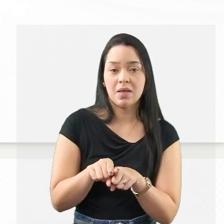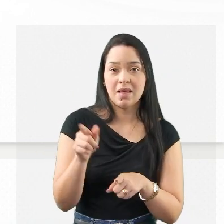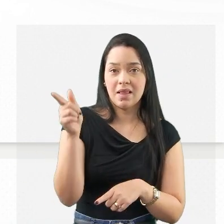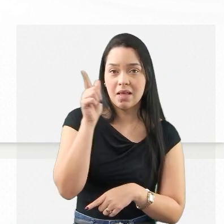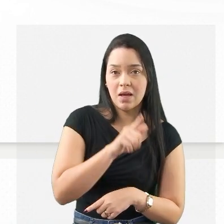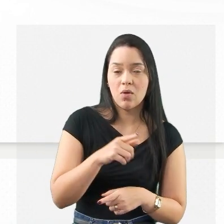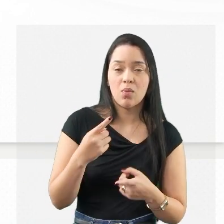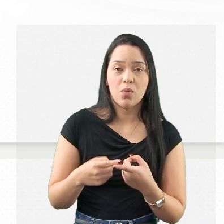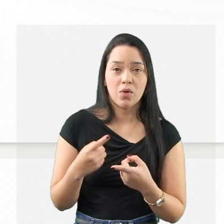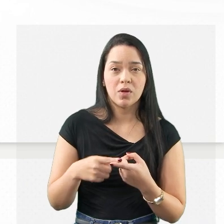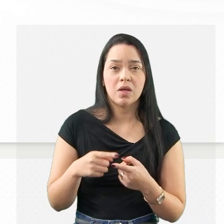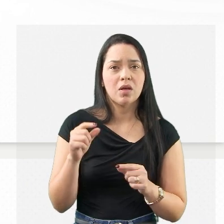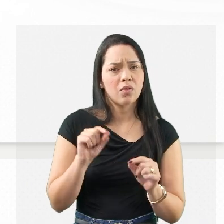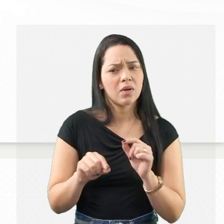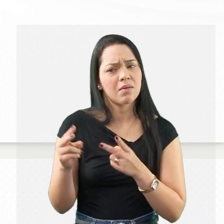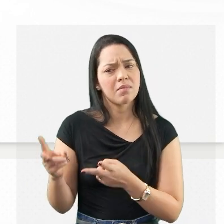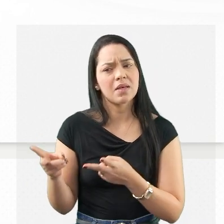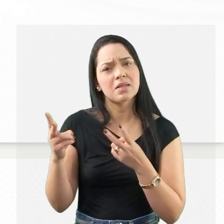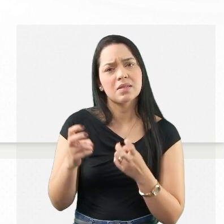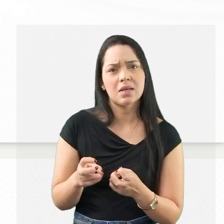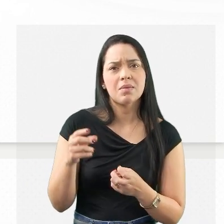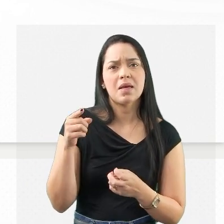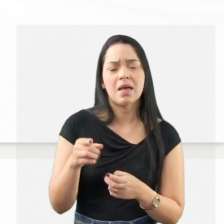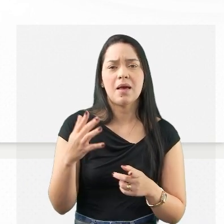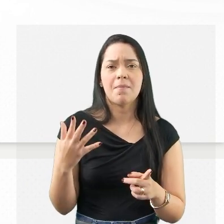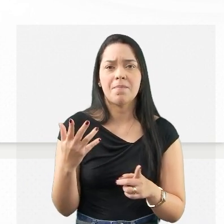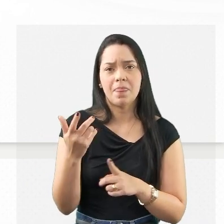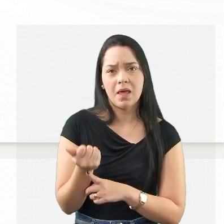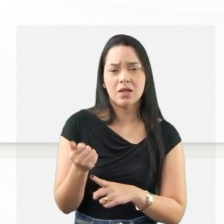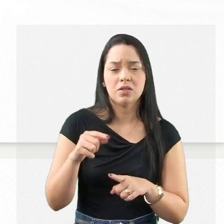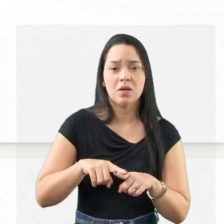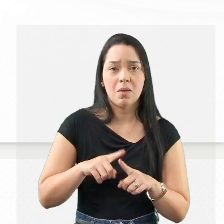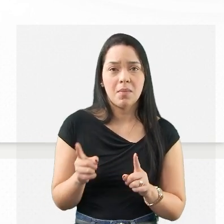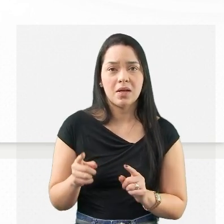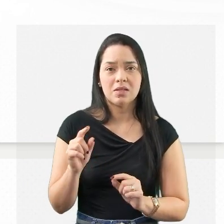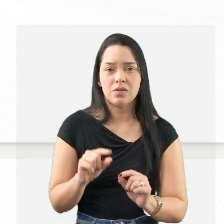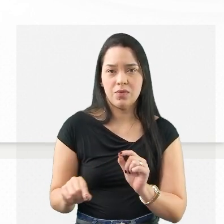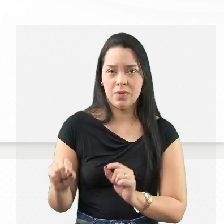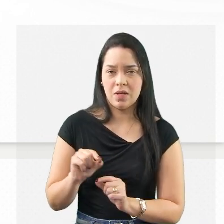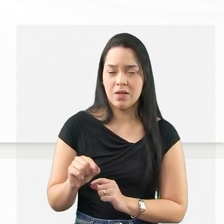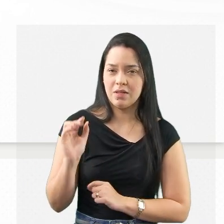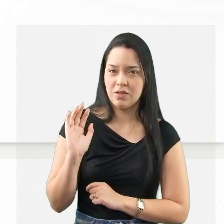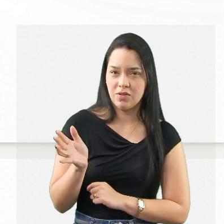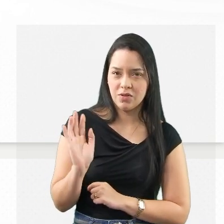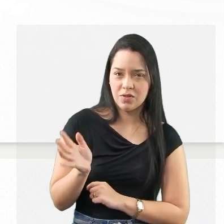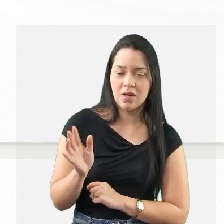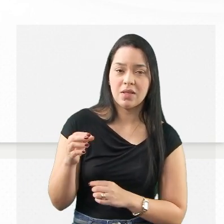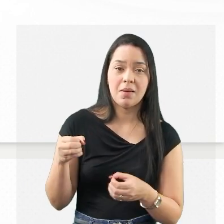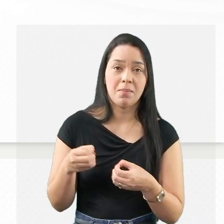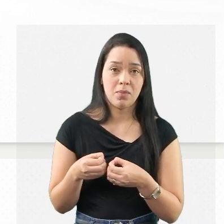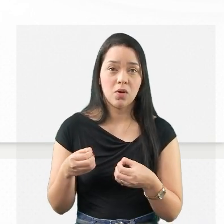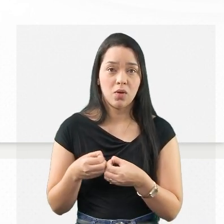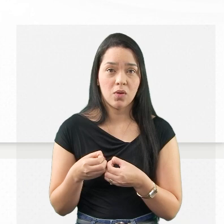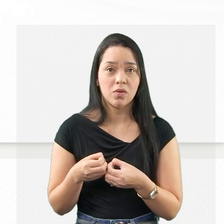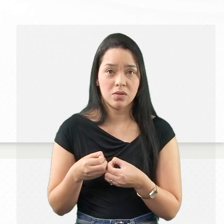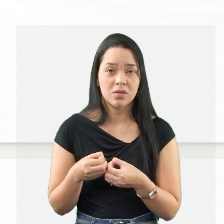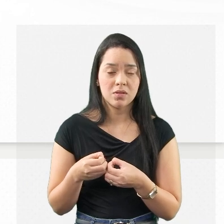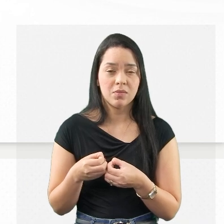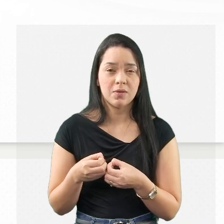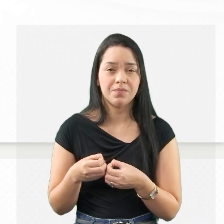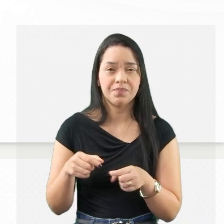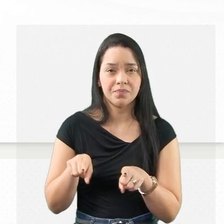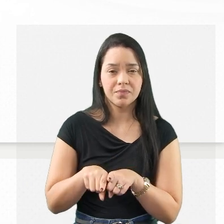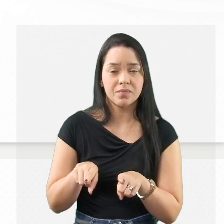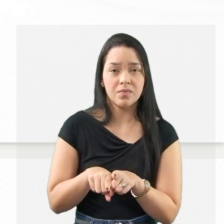gente percebe que é literatura, é arte, mas essa arte, ela está muito próxima do leitor,